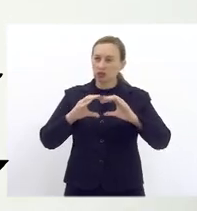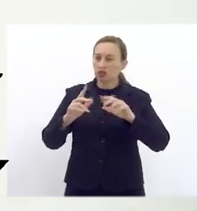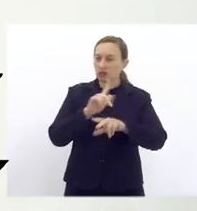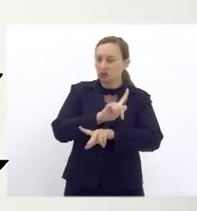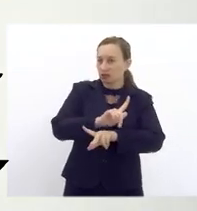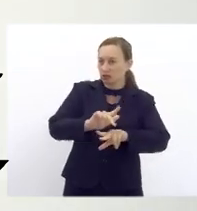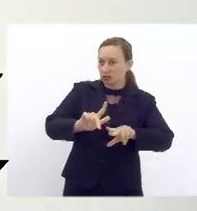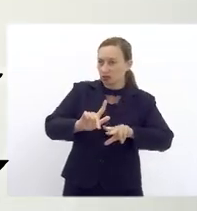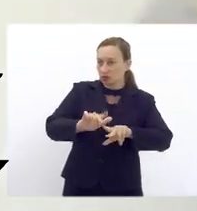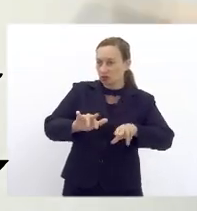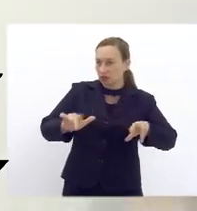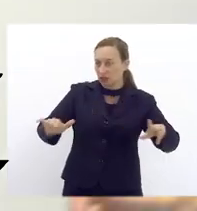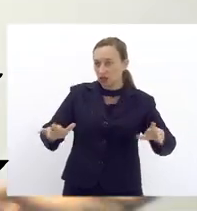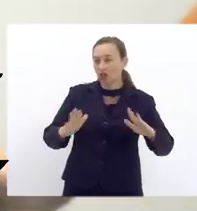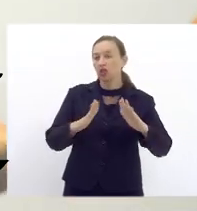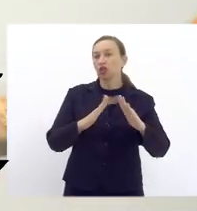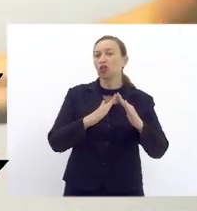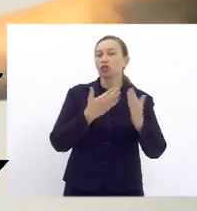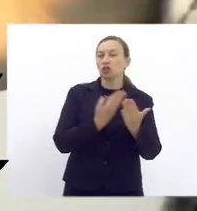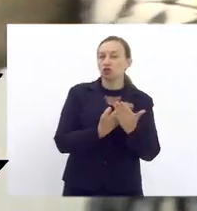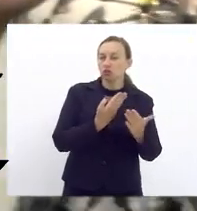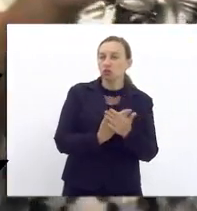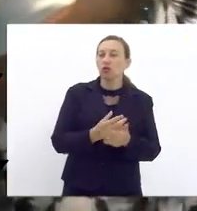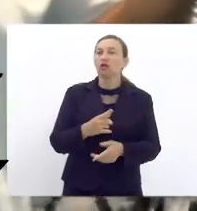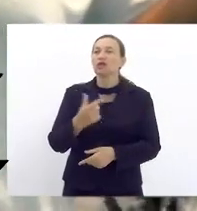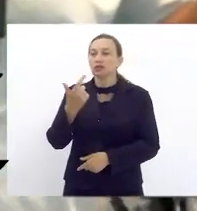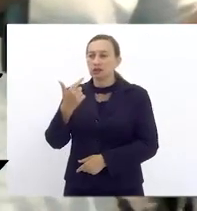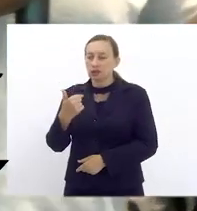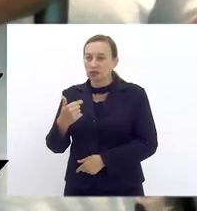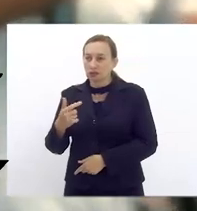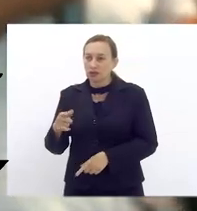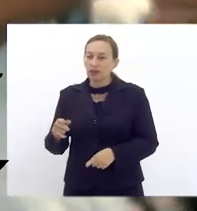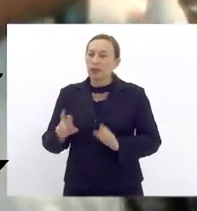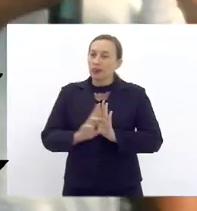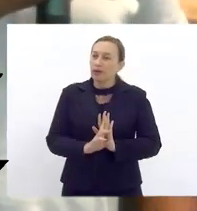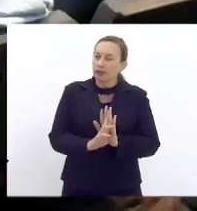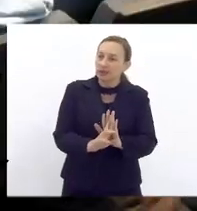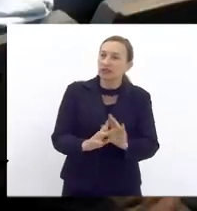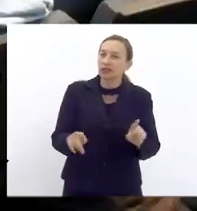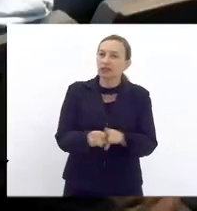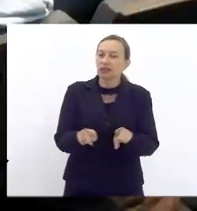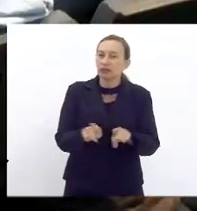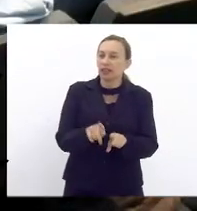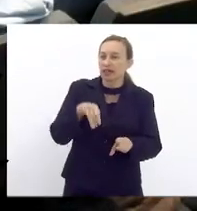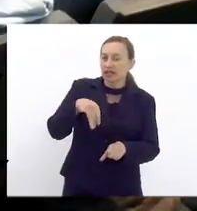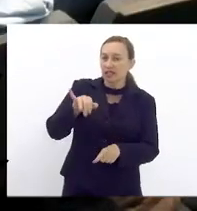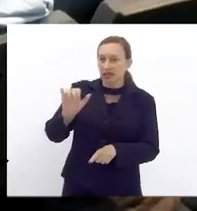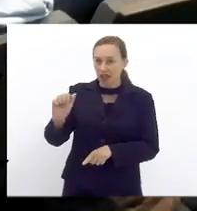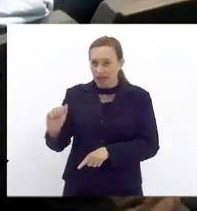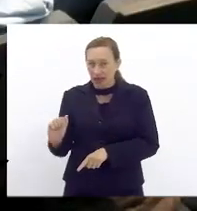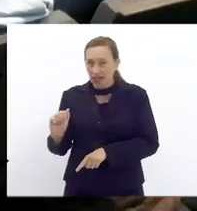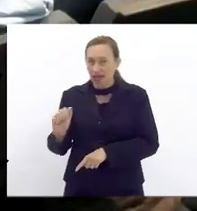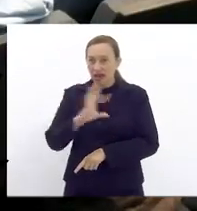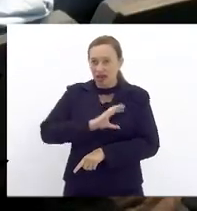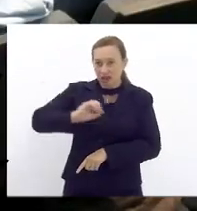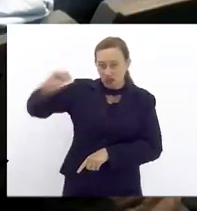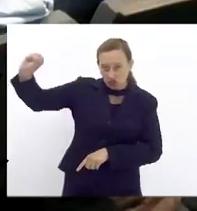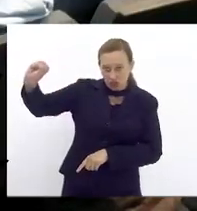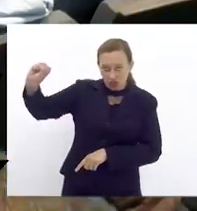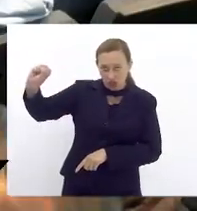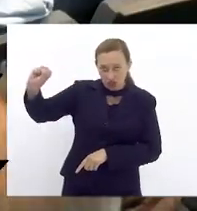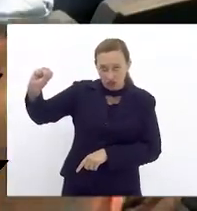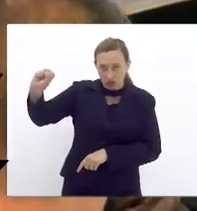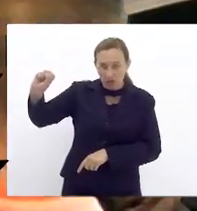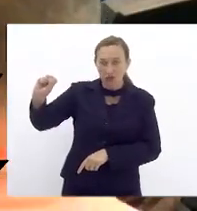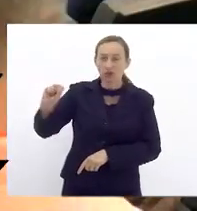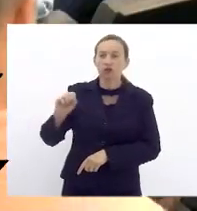escolas sou também representantes do Ilê Axé Kauan vice-presidente